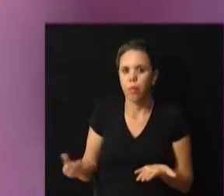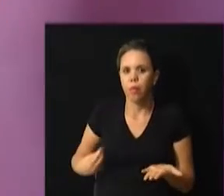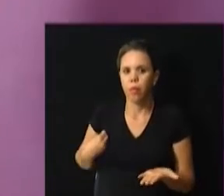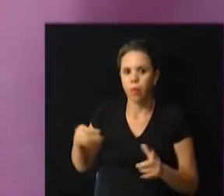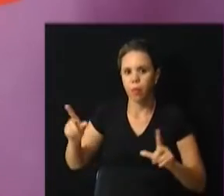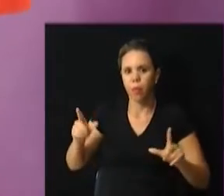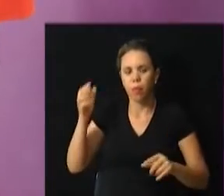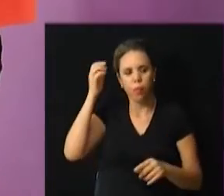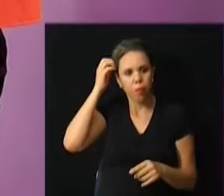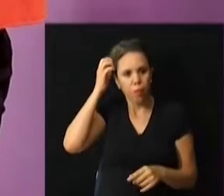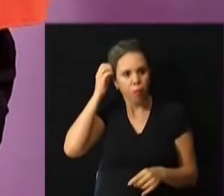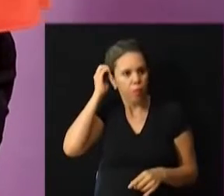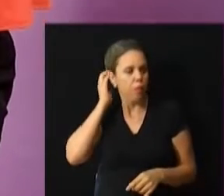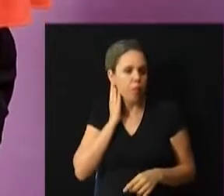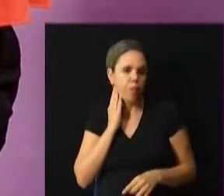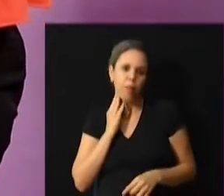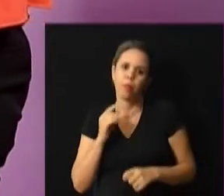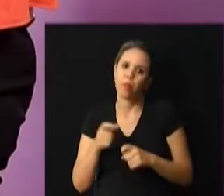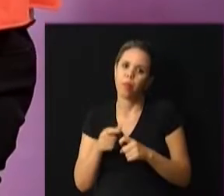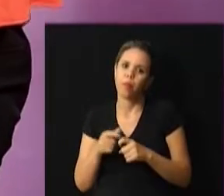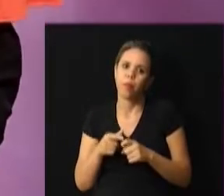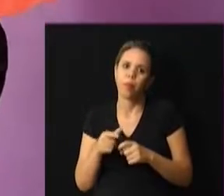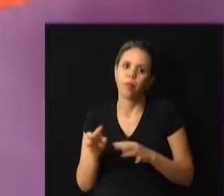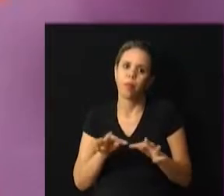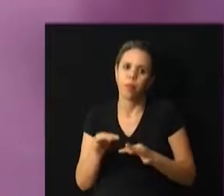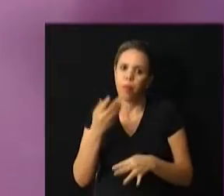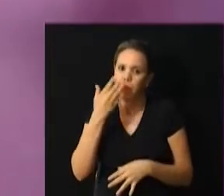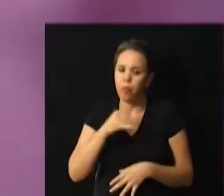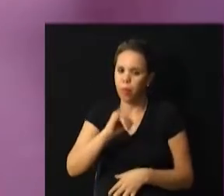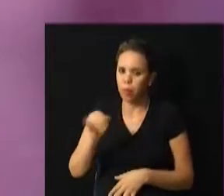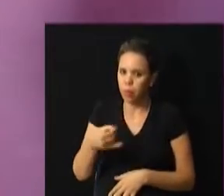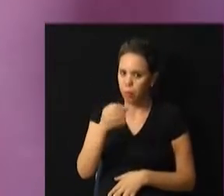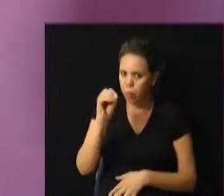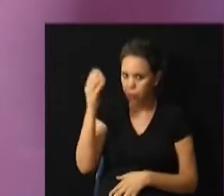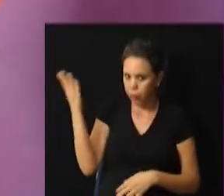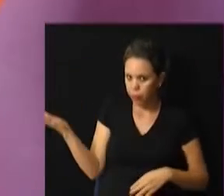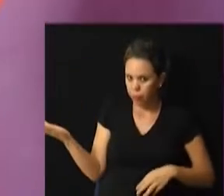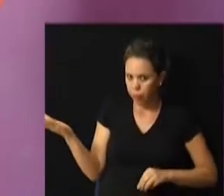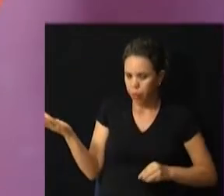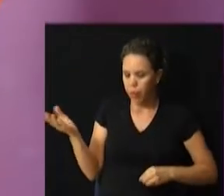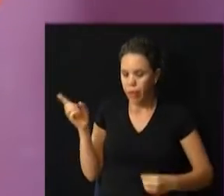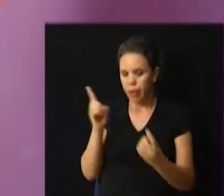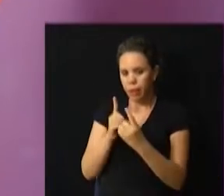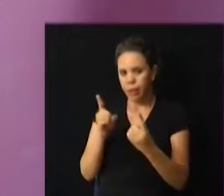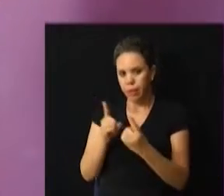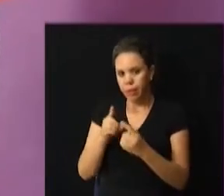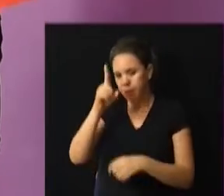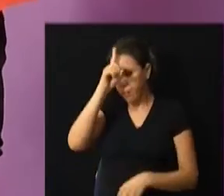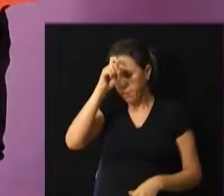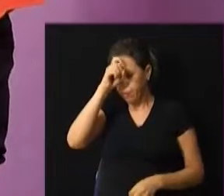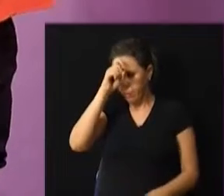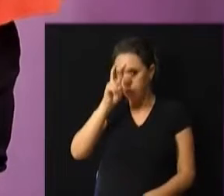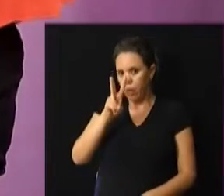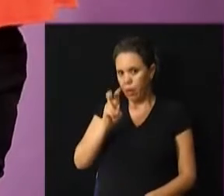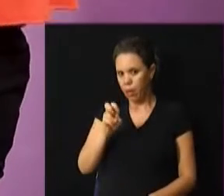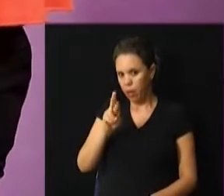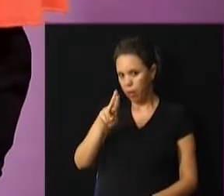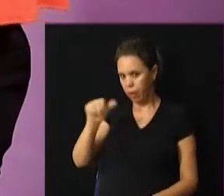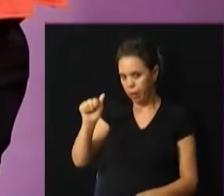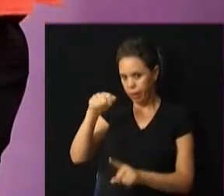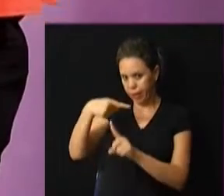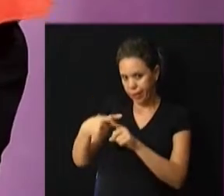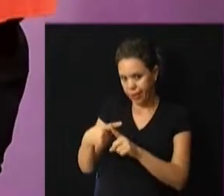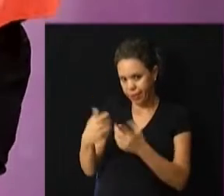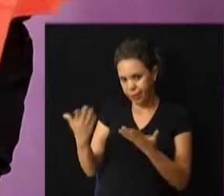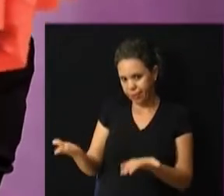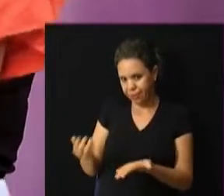olha só quem está aqui na tela comigo, é o pediatra João Luiz Domene Martins, ele que também atende no Hospital Vera